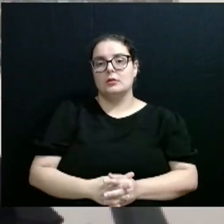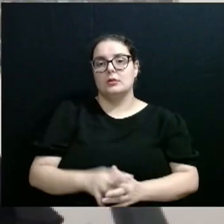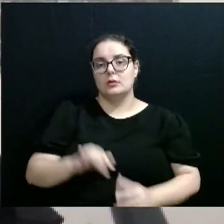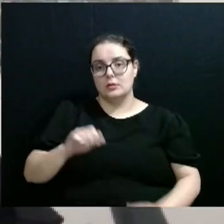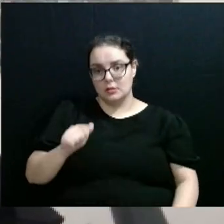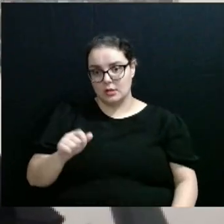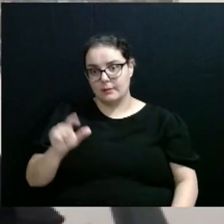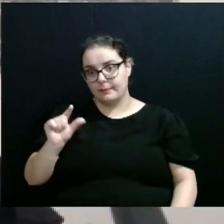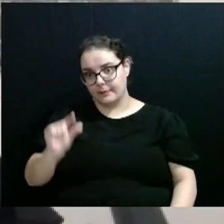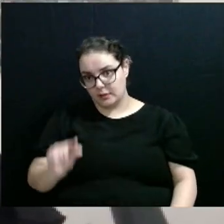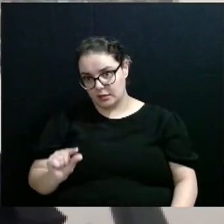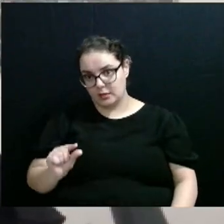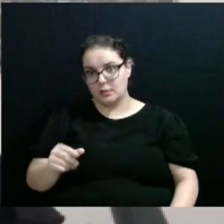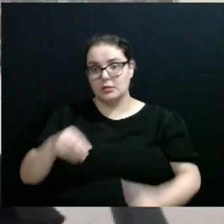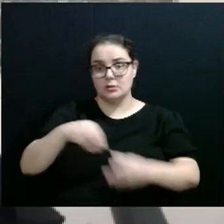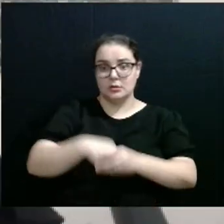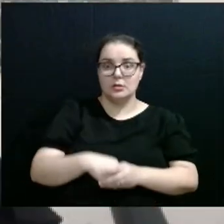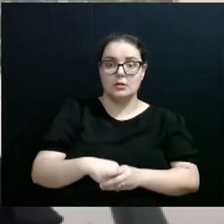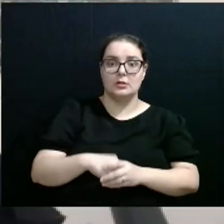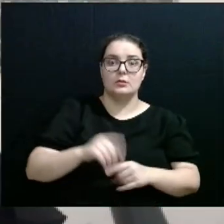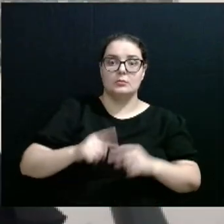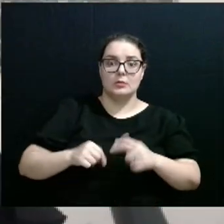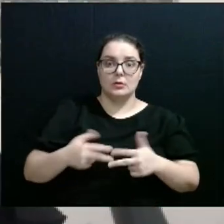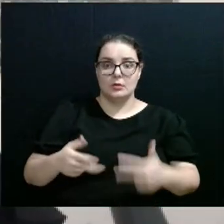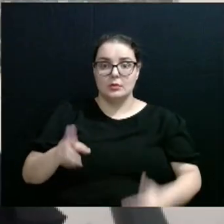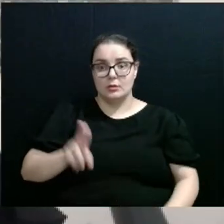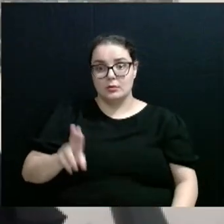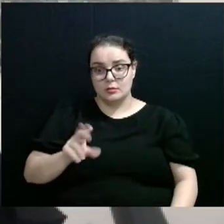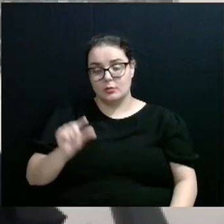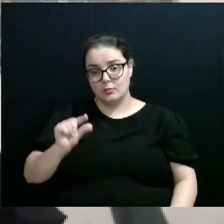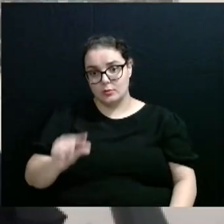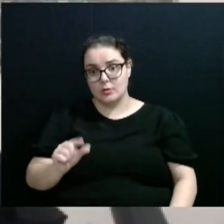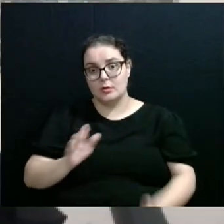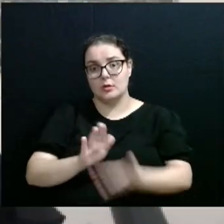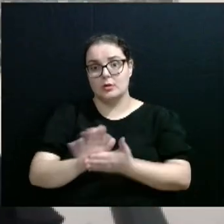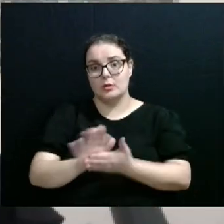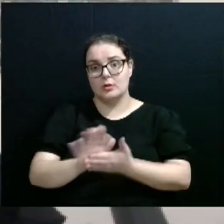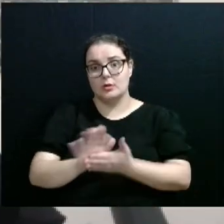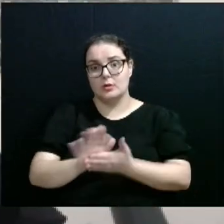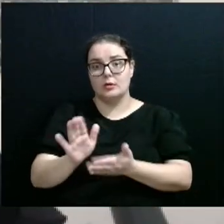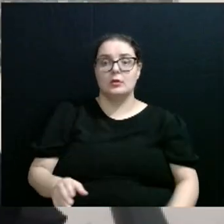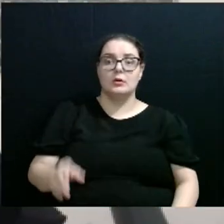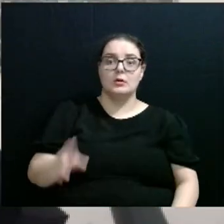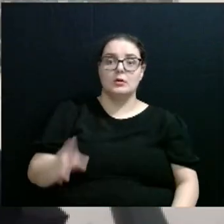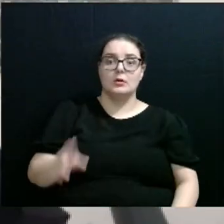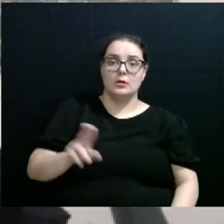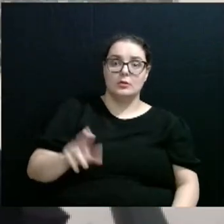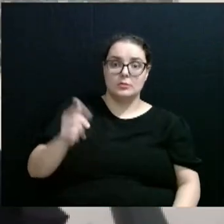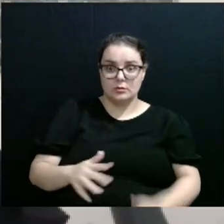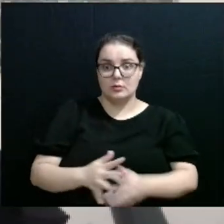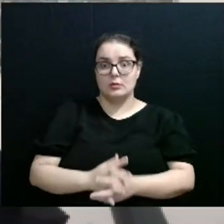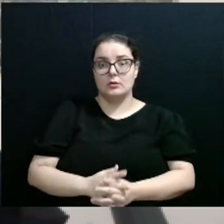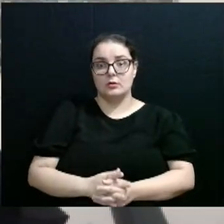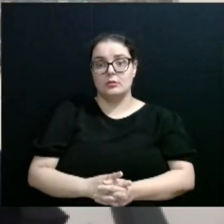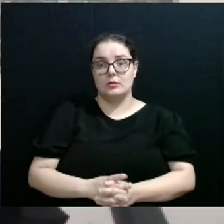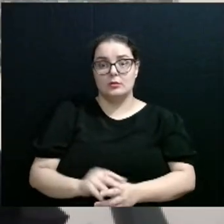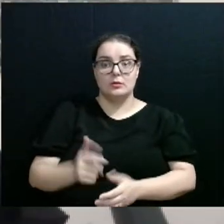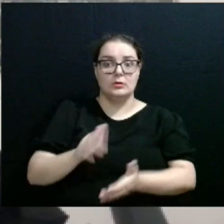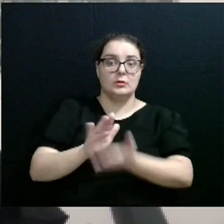dentro desses equipamentos que consomem pouca energia, são equipamentos reutilizados, então você não tem o gasto de produzir